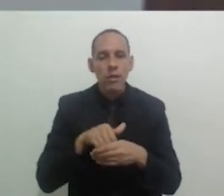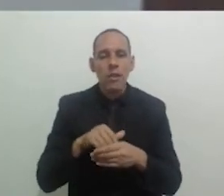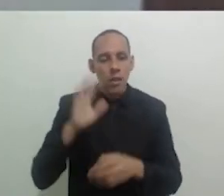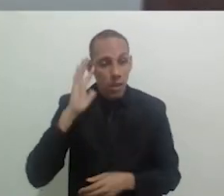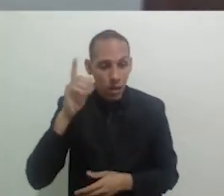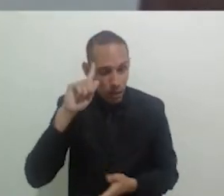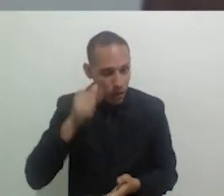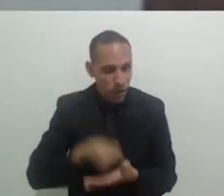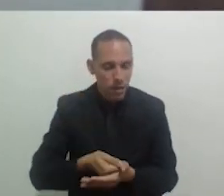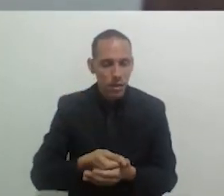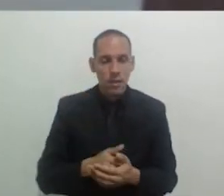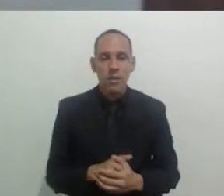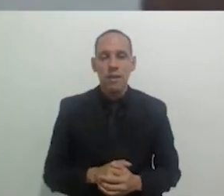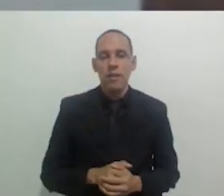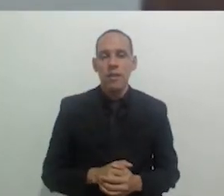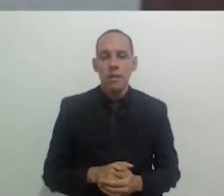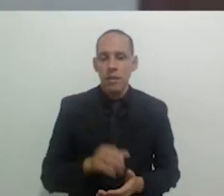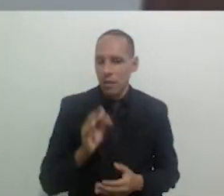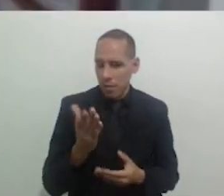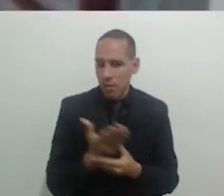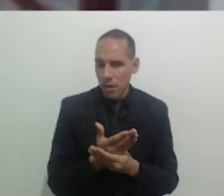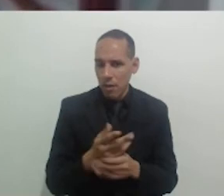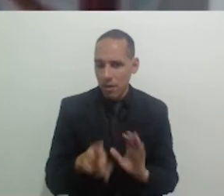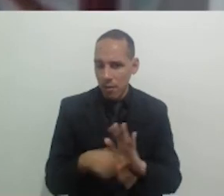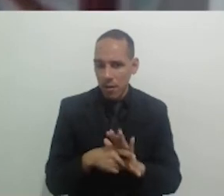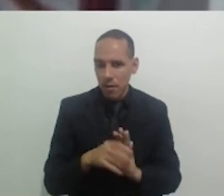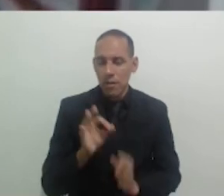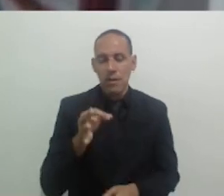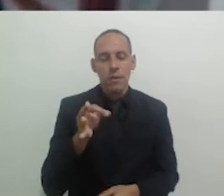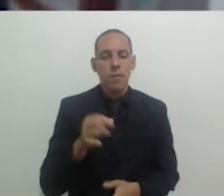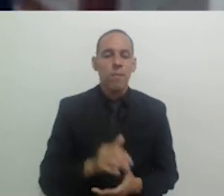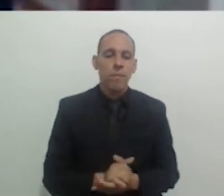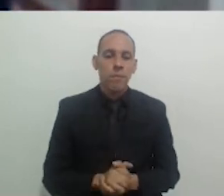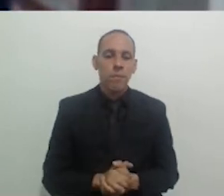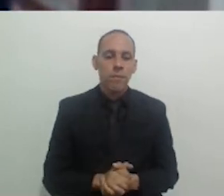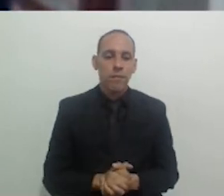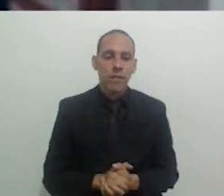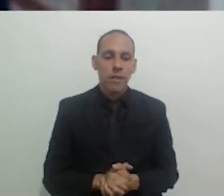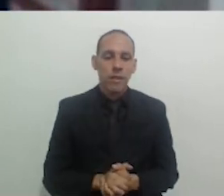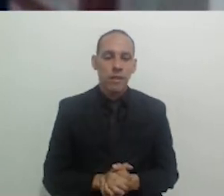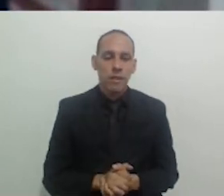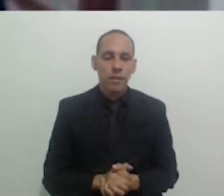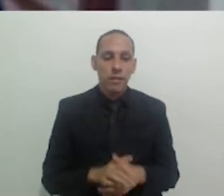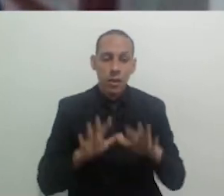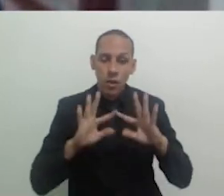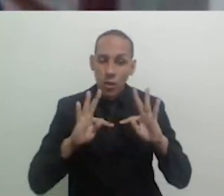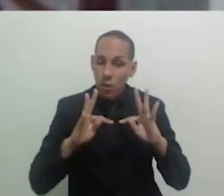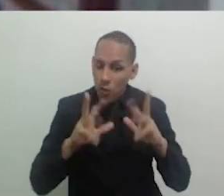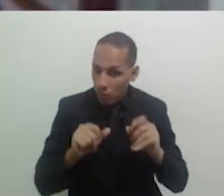Não é isso? Exatamente. Assim, todos concordam assim?